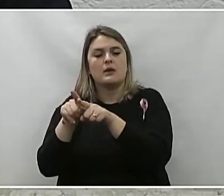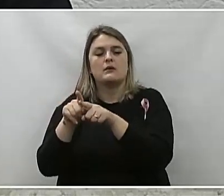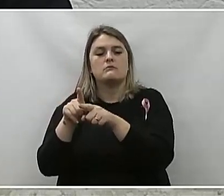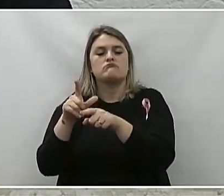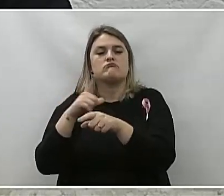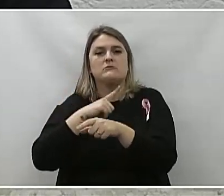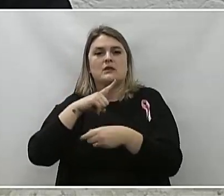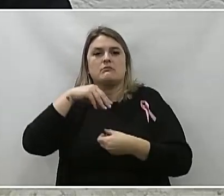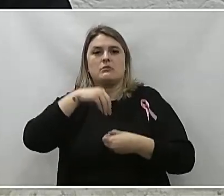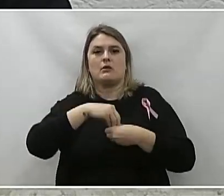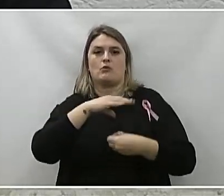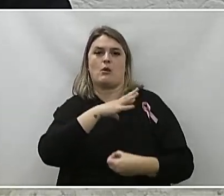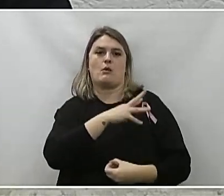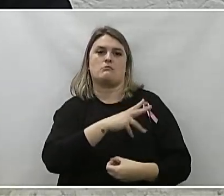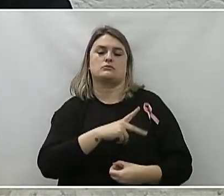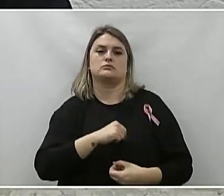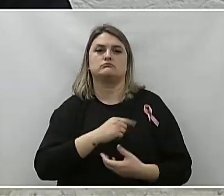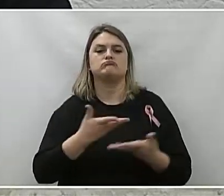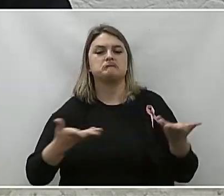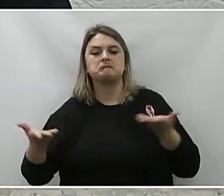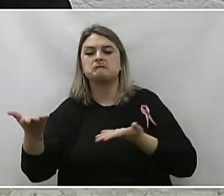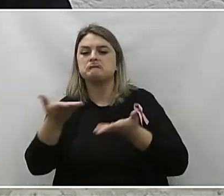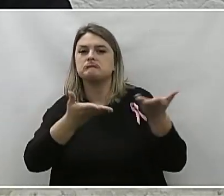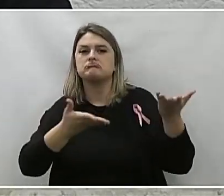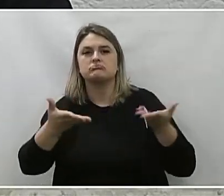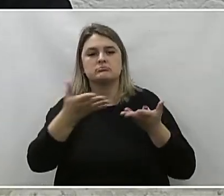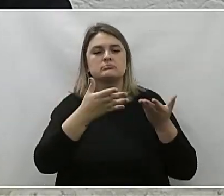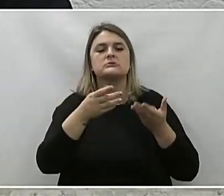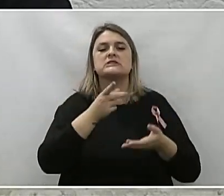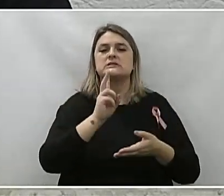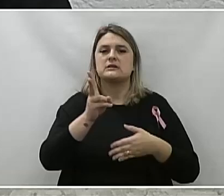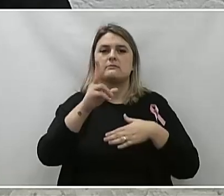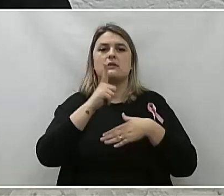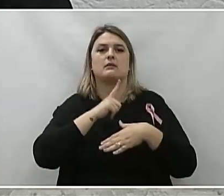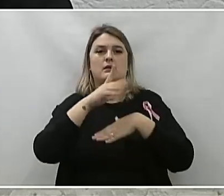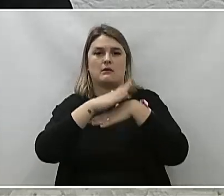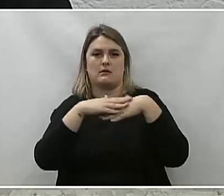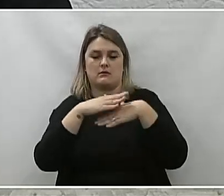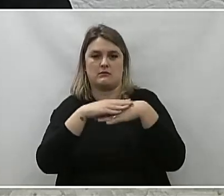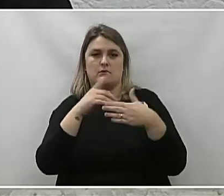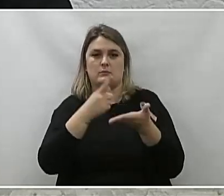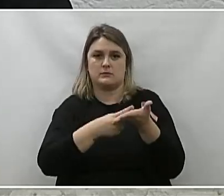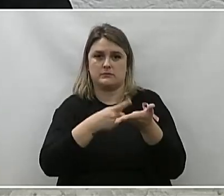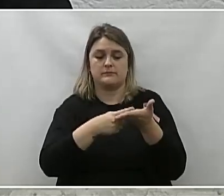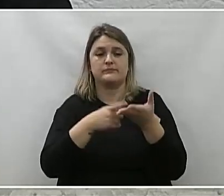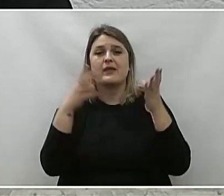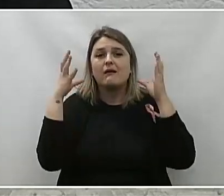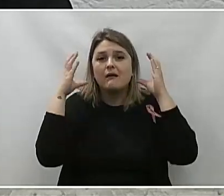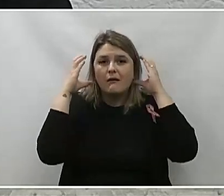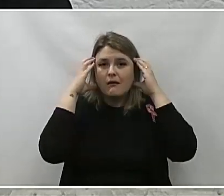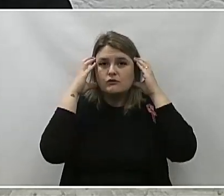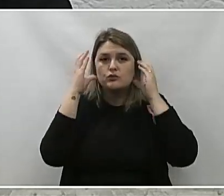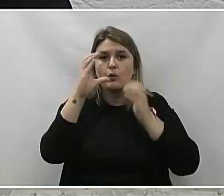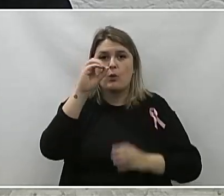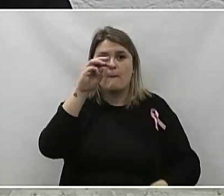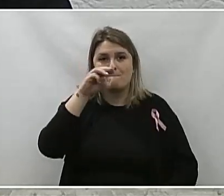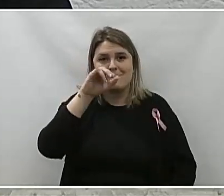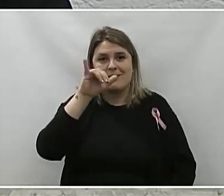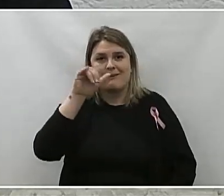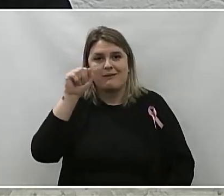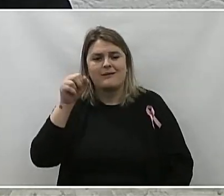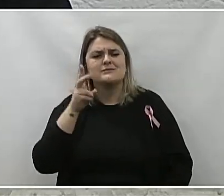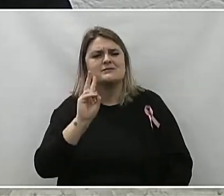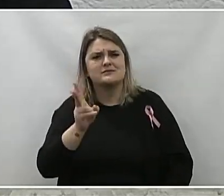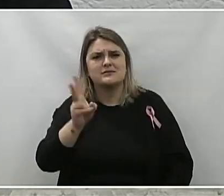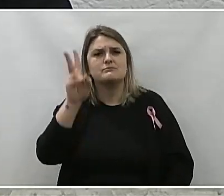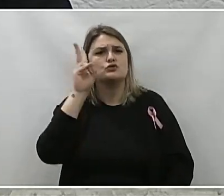amor recebendo seu público seus ouvintes com carinho dedicação uma rádio que fez e continua fazendo